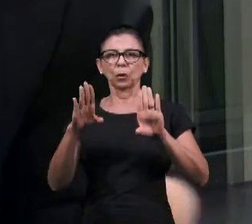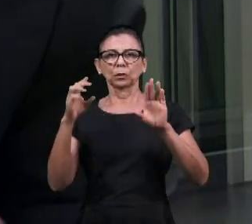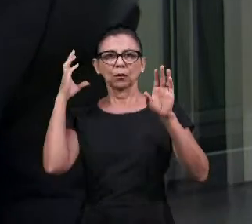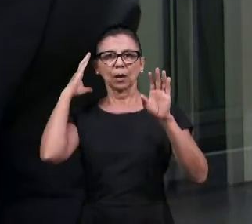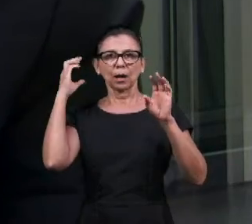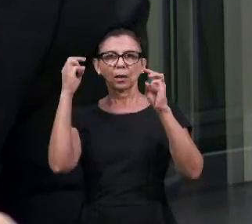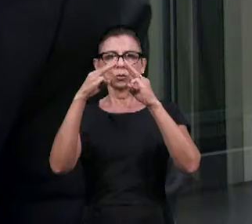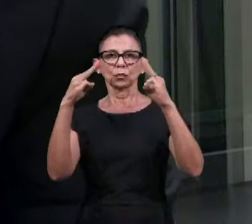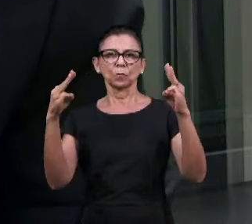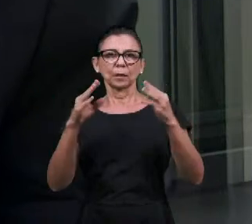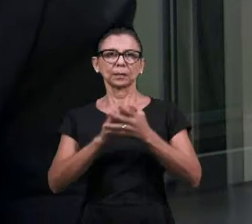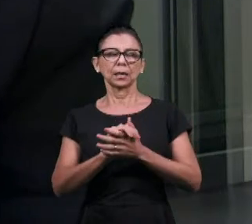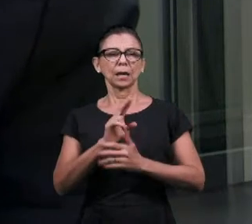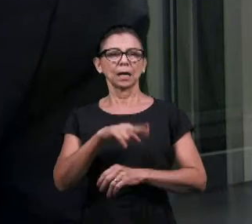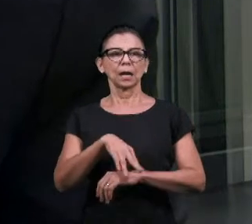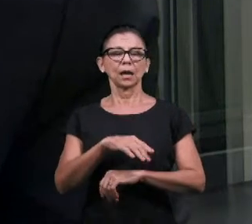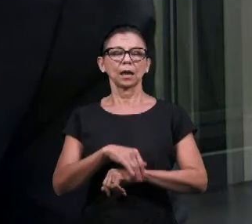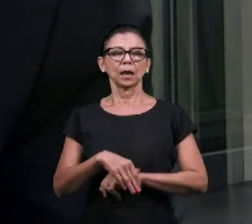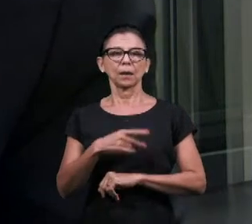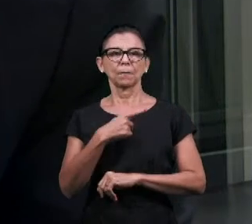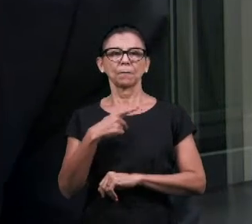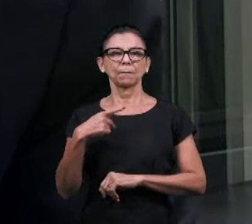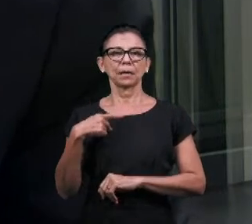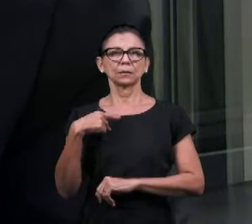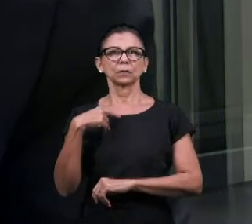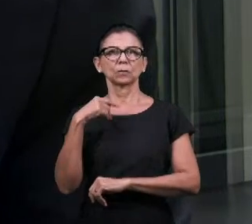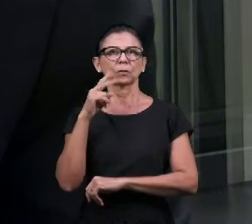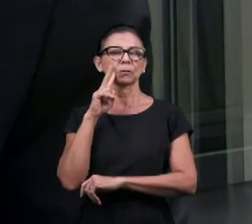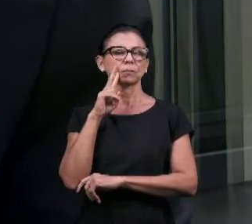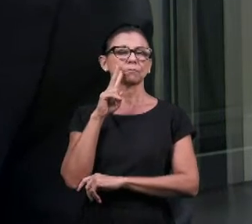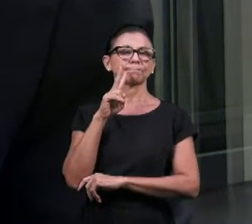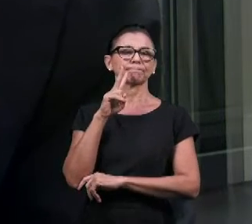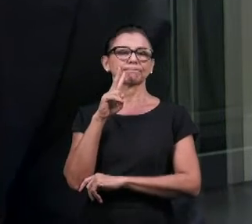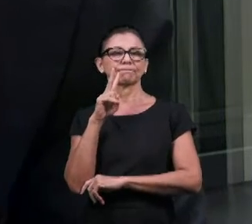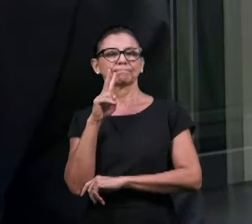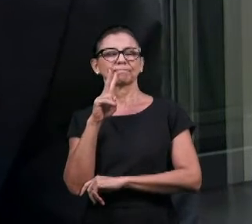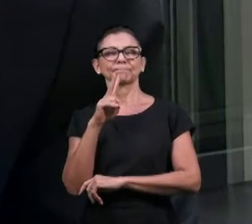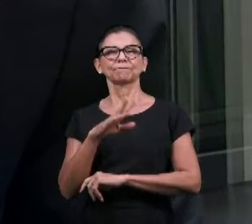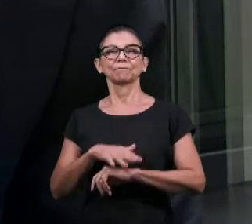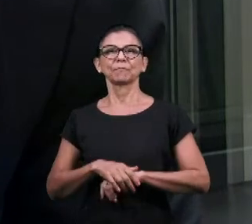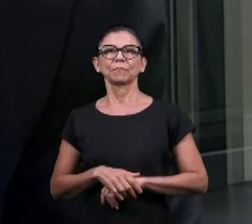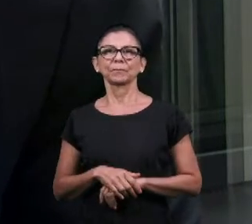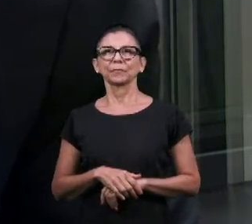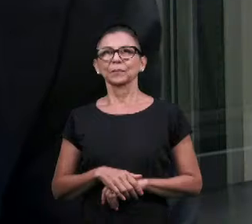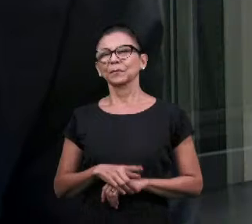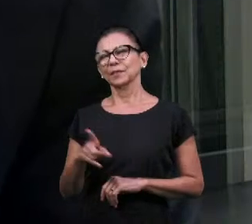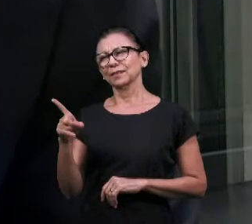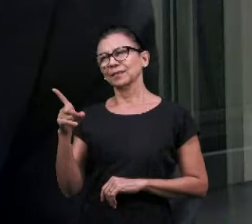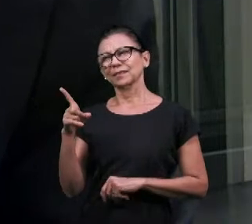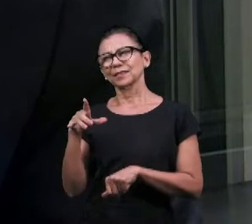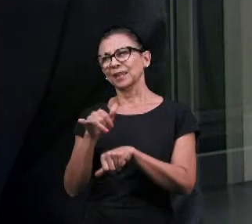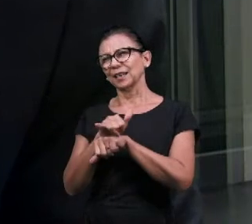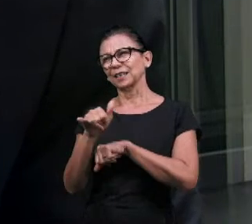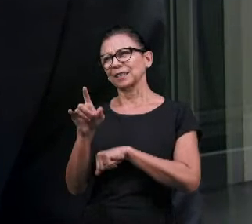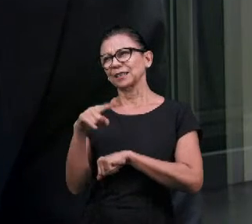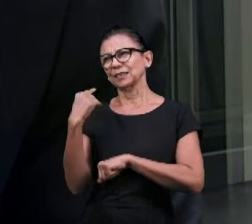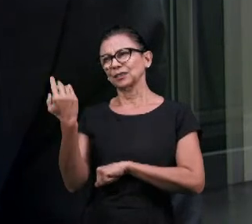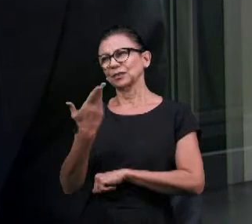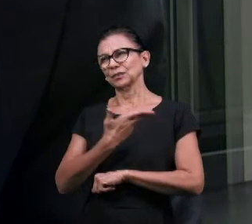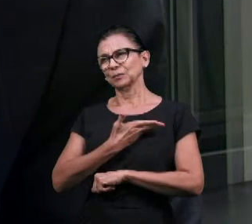precisa mais disso, você já é pastor. Eu falei assim, engano seu, nós somos amigos. Lá nós